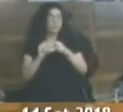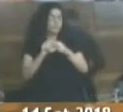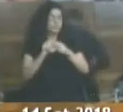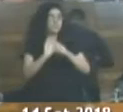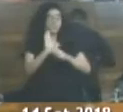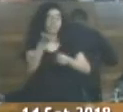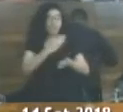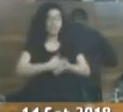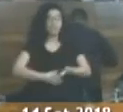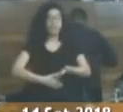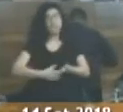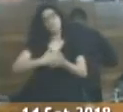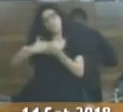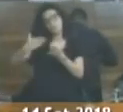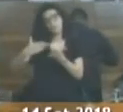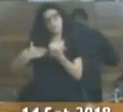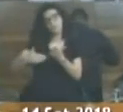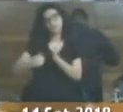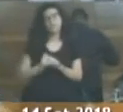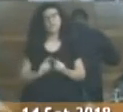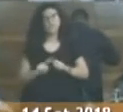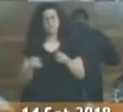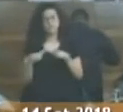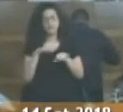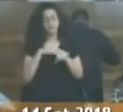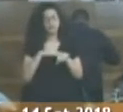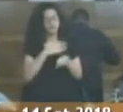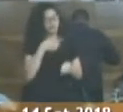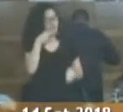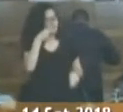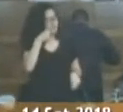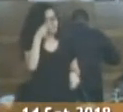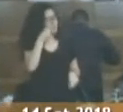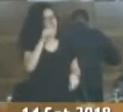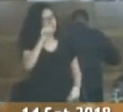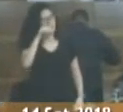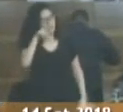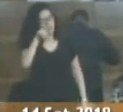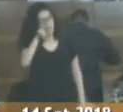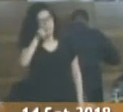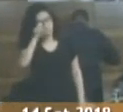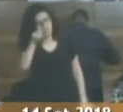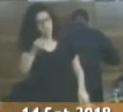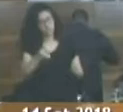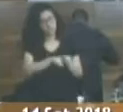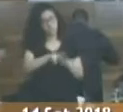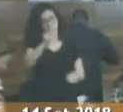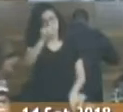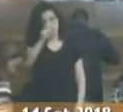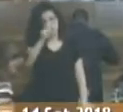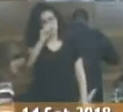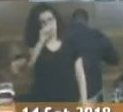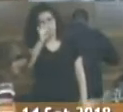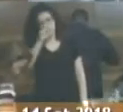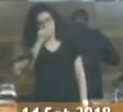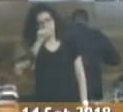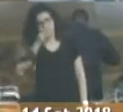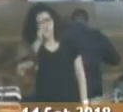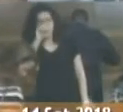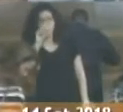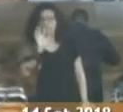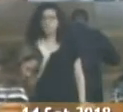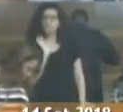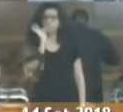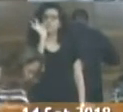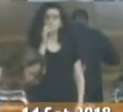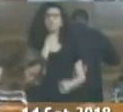Mas, em conversa com o deputado André e com o doutor Gustavo, no futuro, a